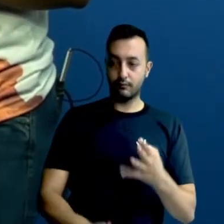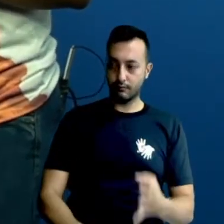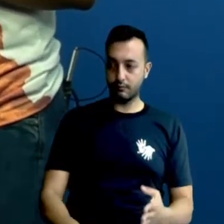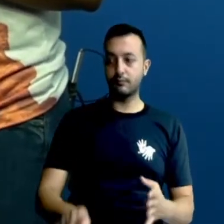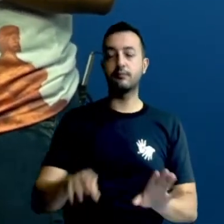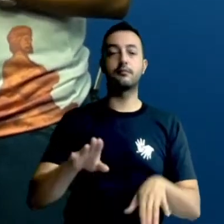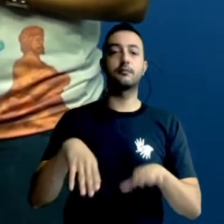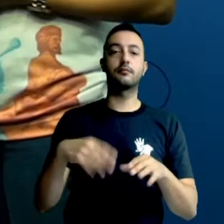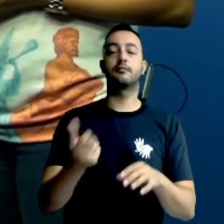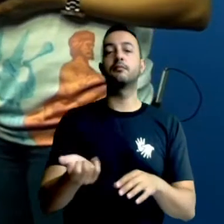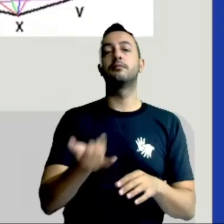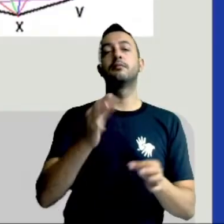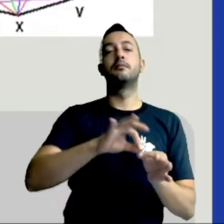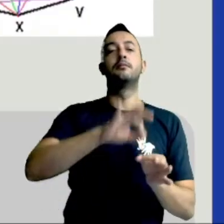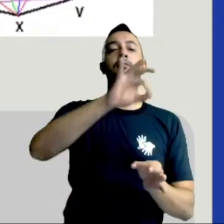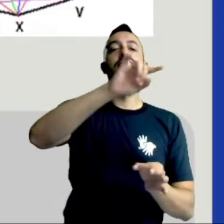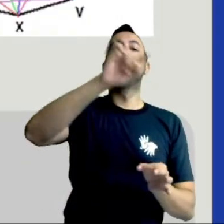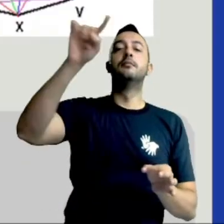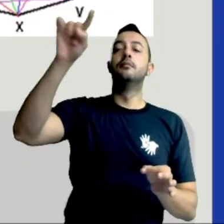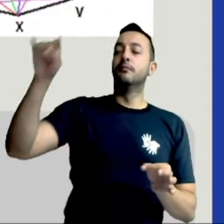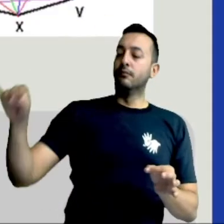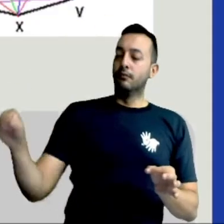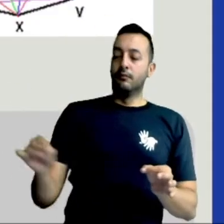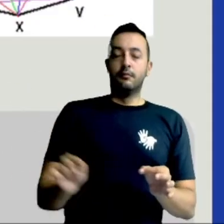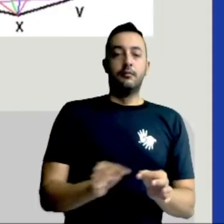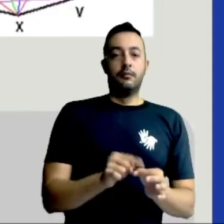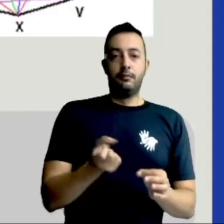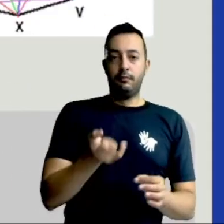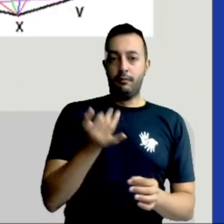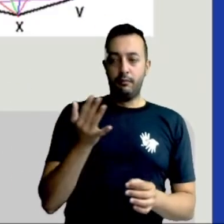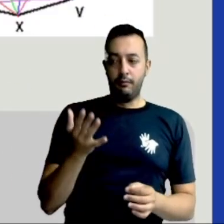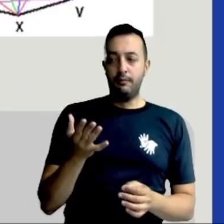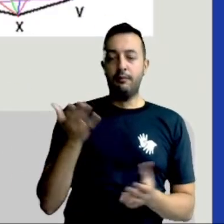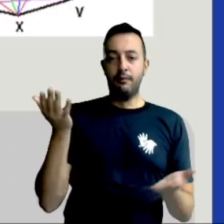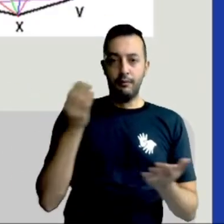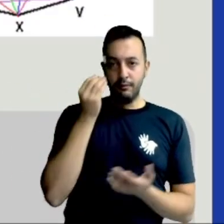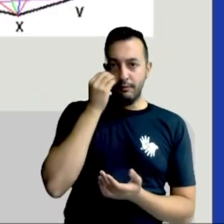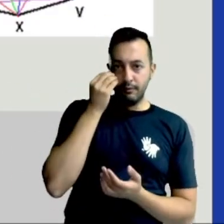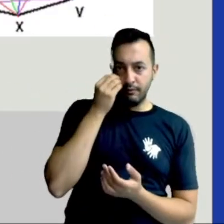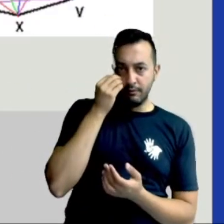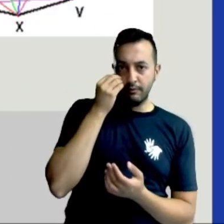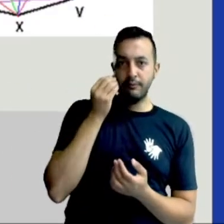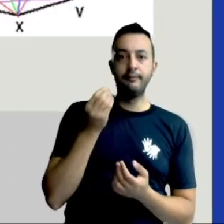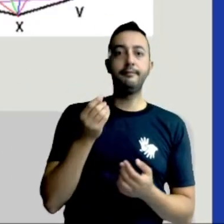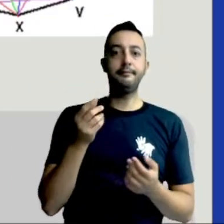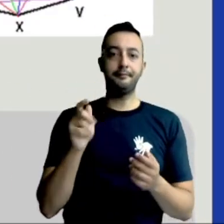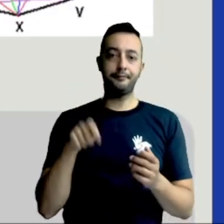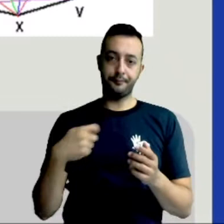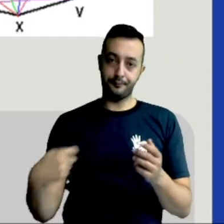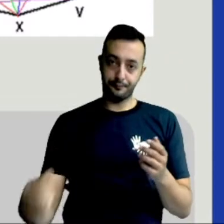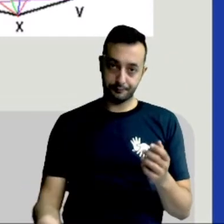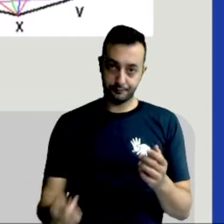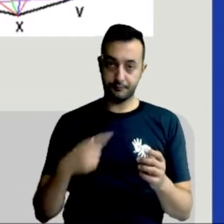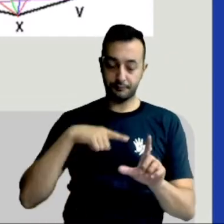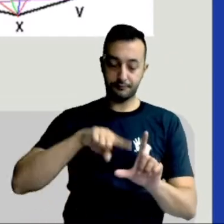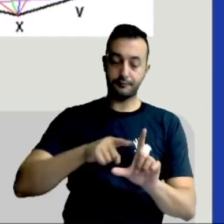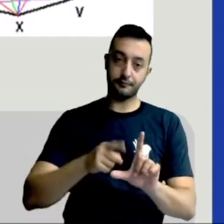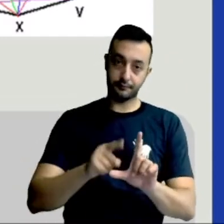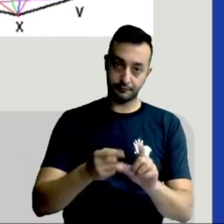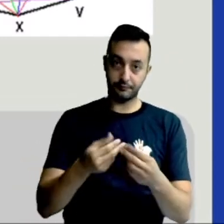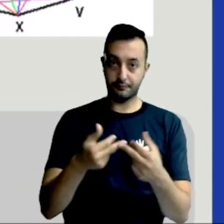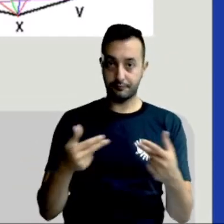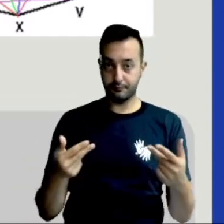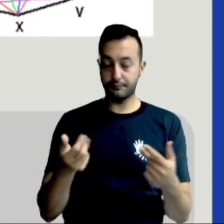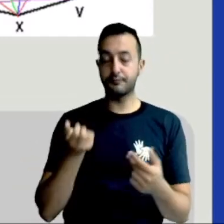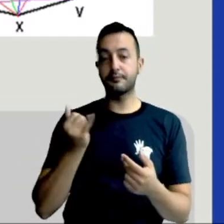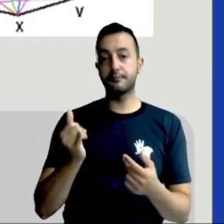partir da quantidade de lados, tá bom? E aí vamos ver as propriedades, né, com relação a ângulo, diagonal. Se